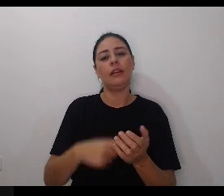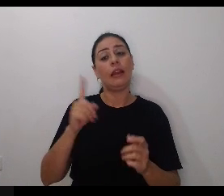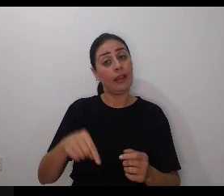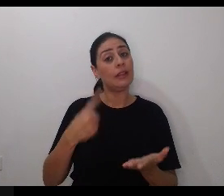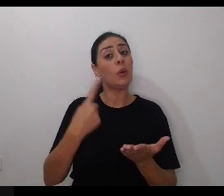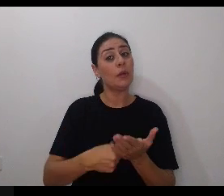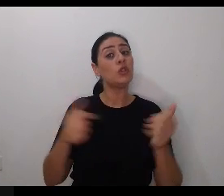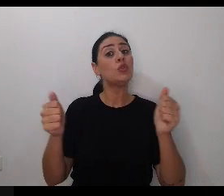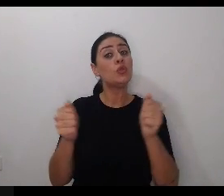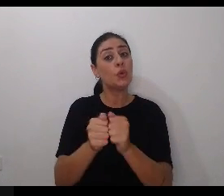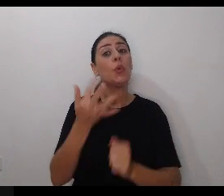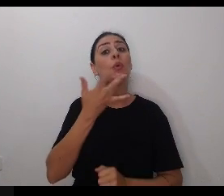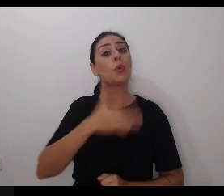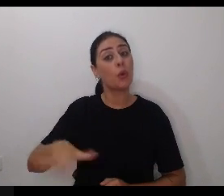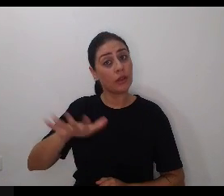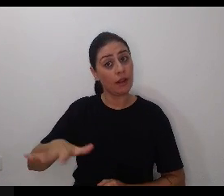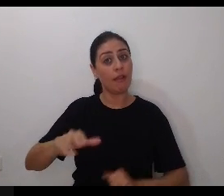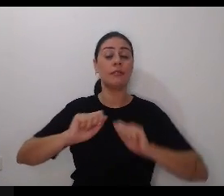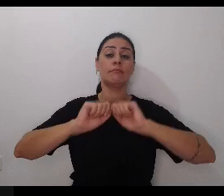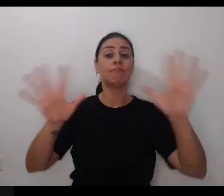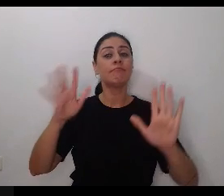e seguir mais esse combinado, né? Então,